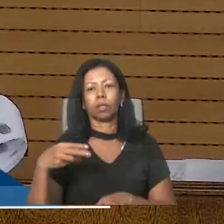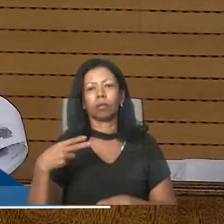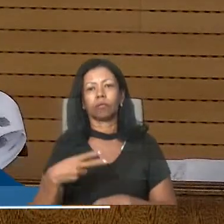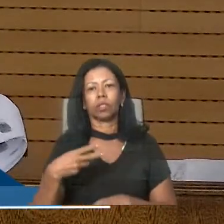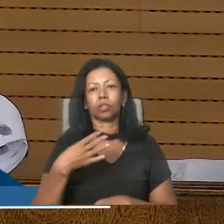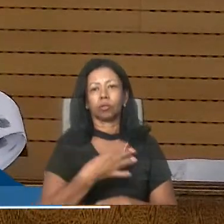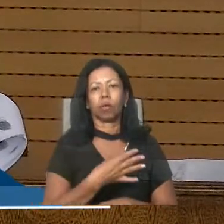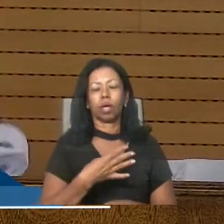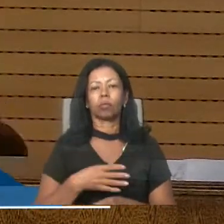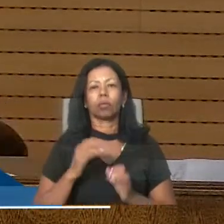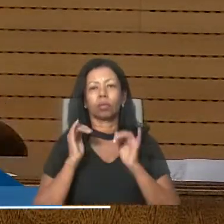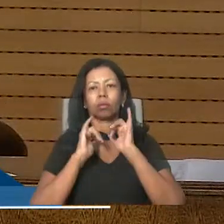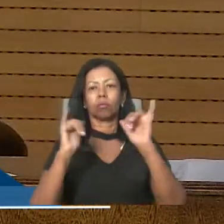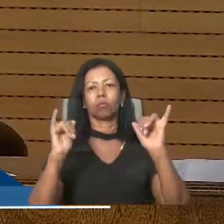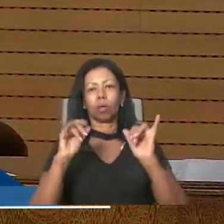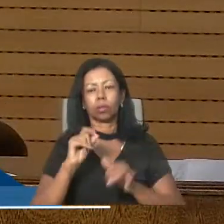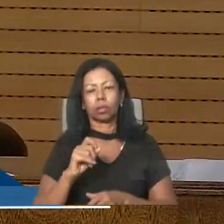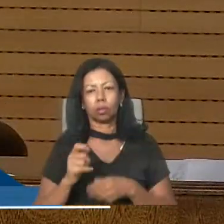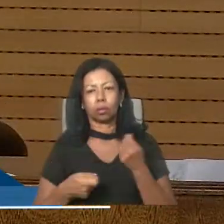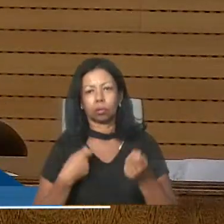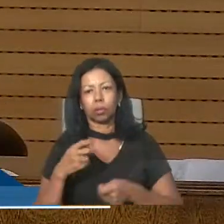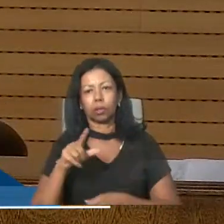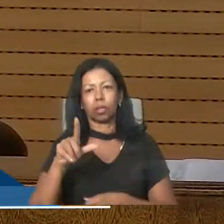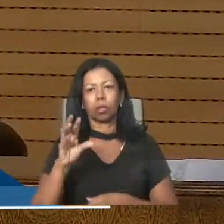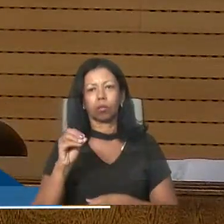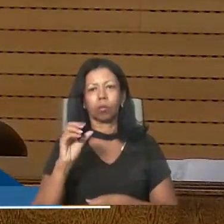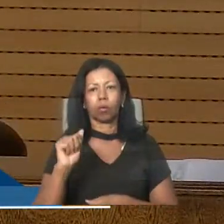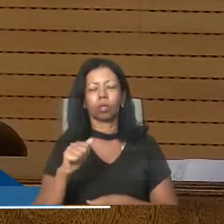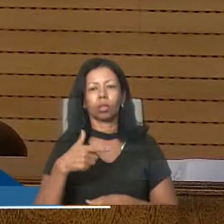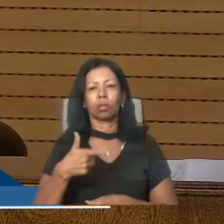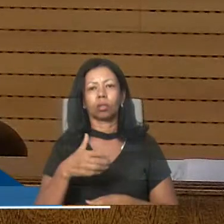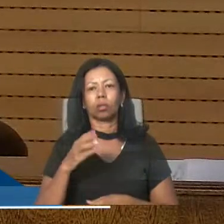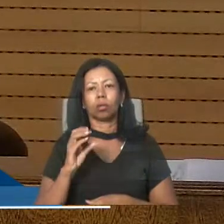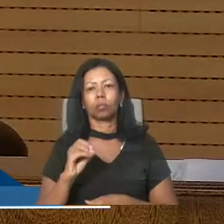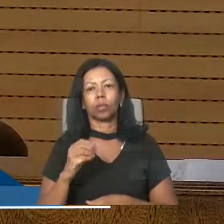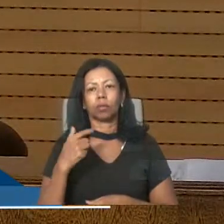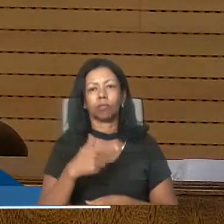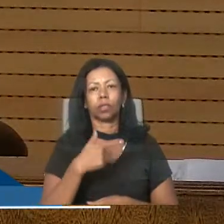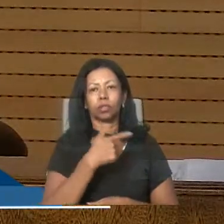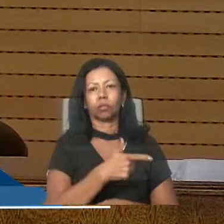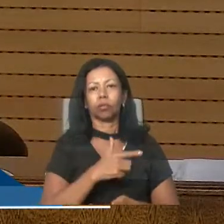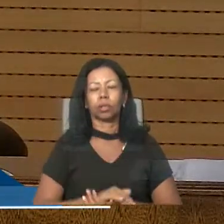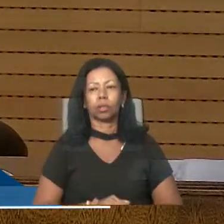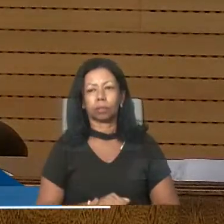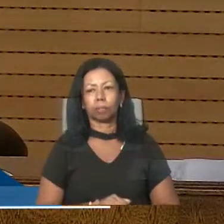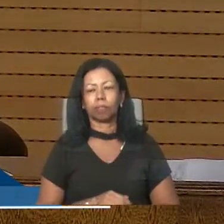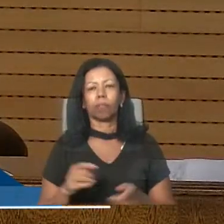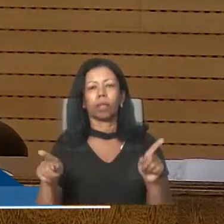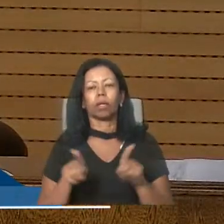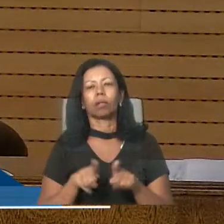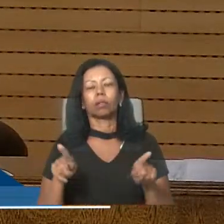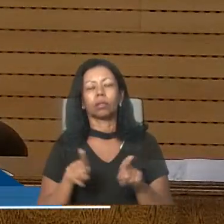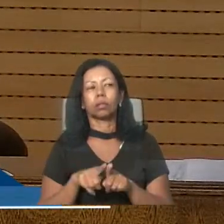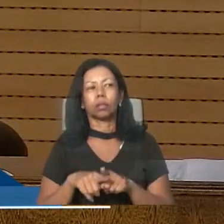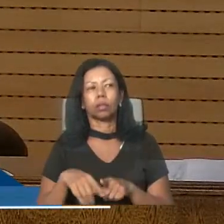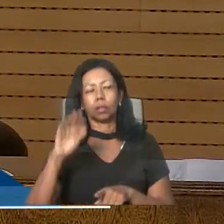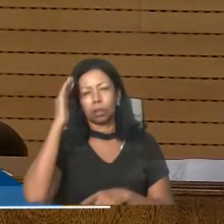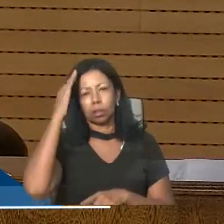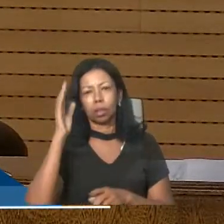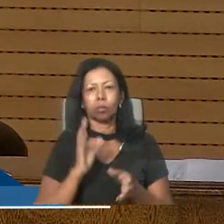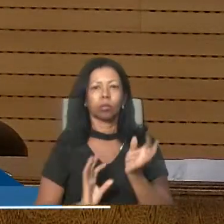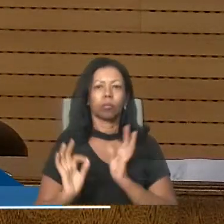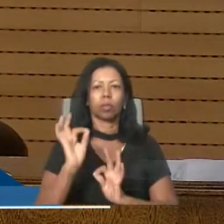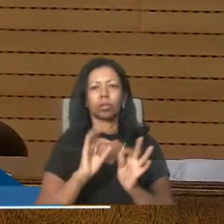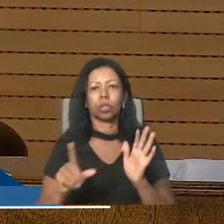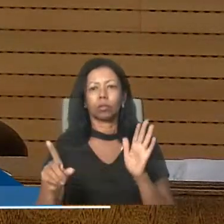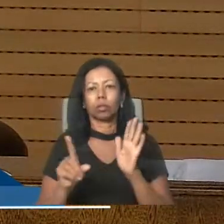sua previsão orçamentária na LOA de 2022. Nesse sentido, entendo que o projeto